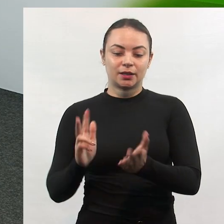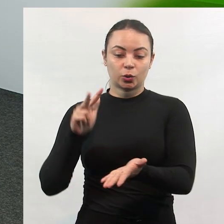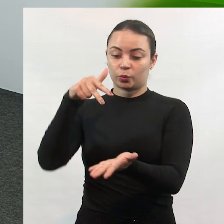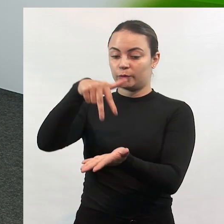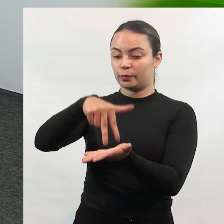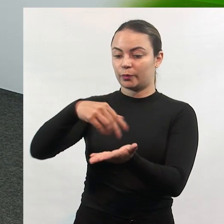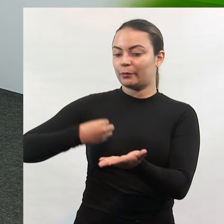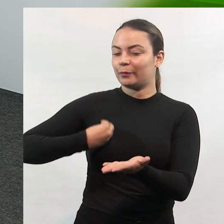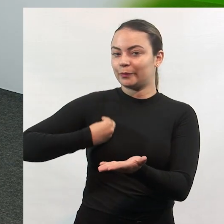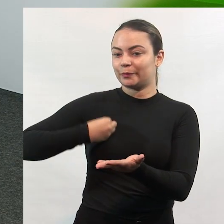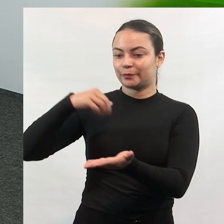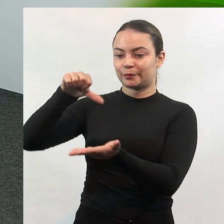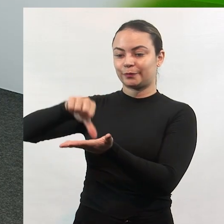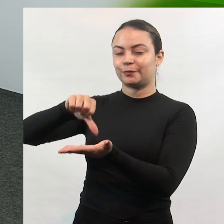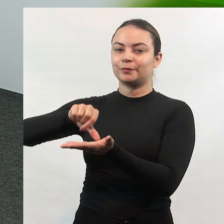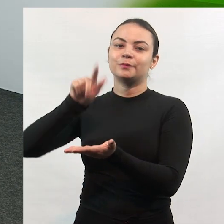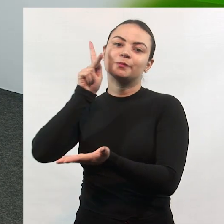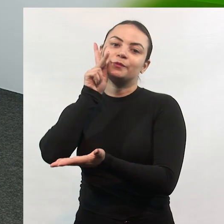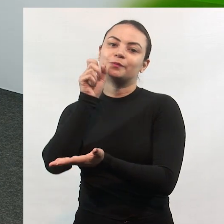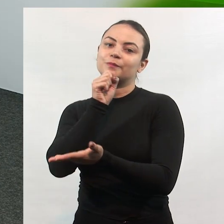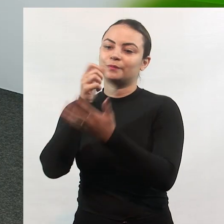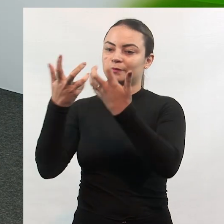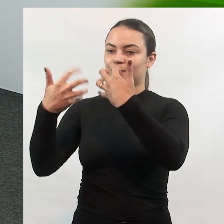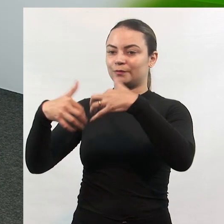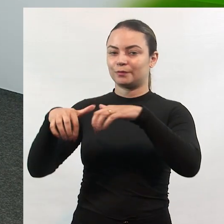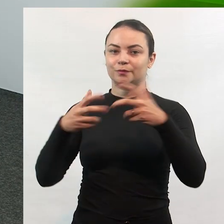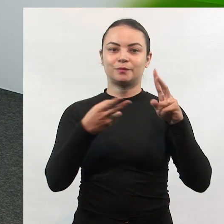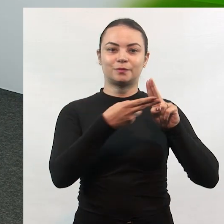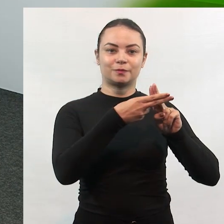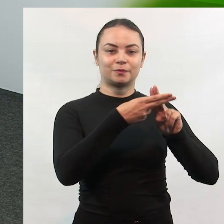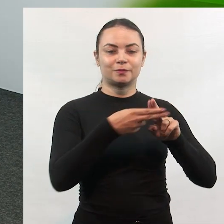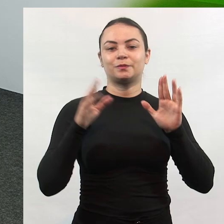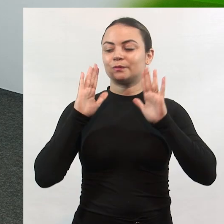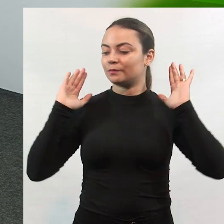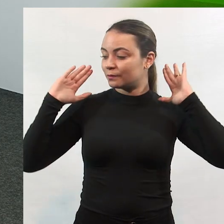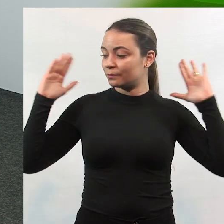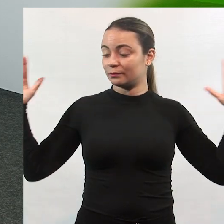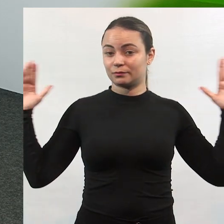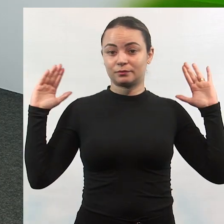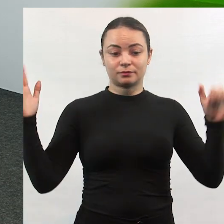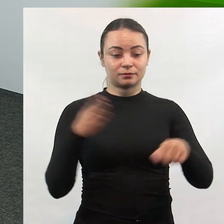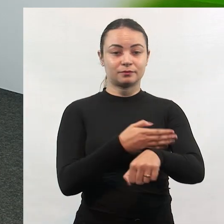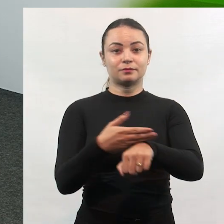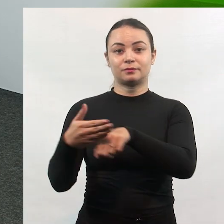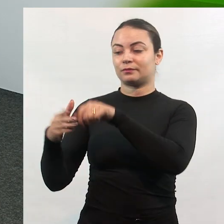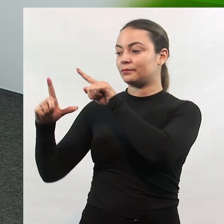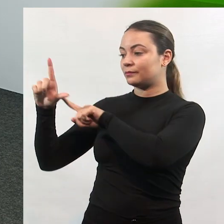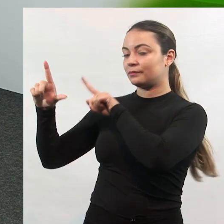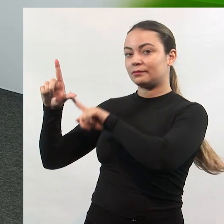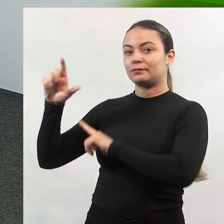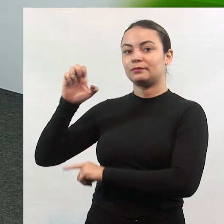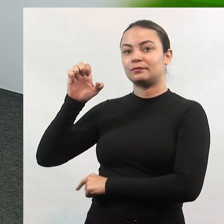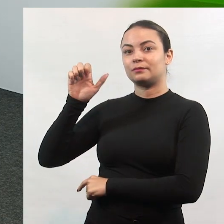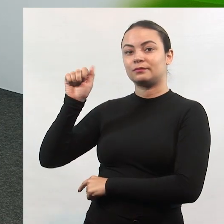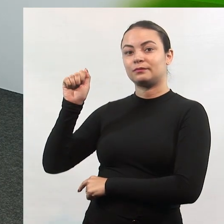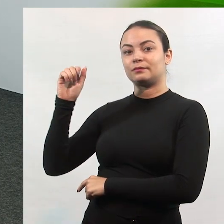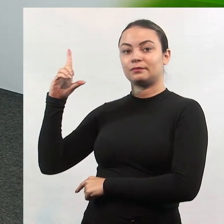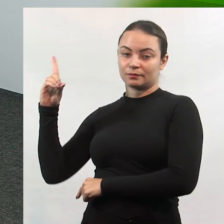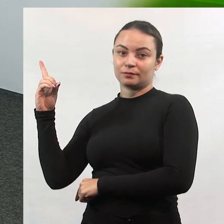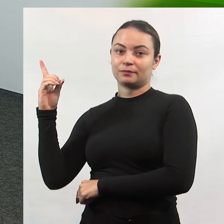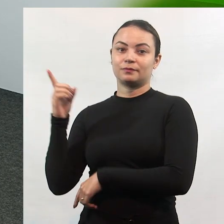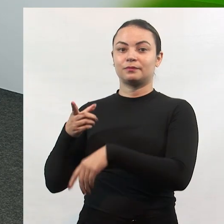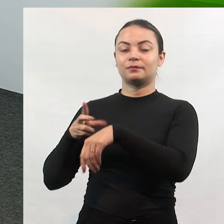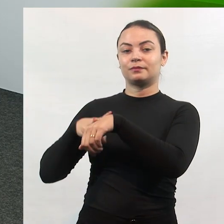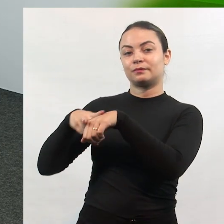do campus Porto Velho, Zona Norte, onde ao fundo nós temos uma parede branca com as iniciais EAD, Mudando